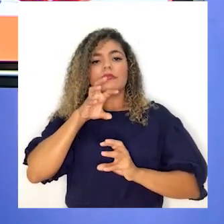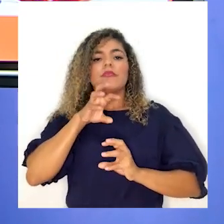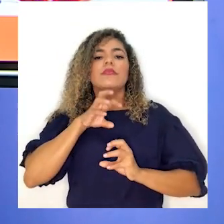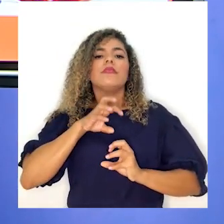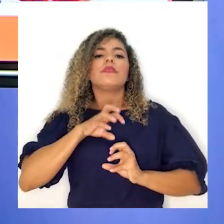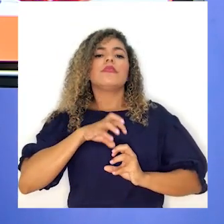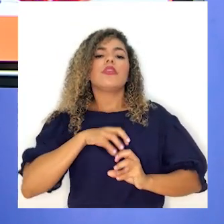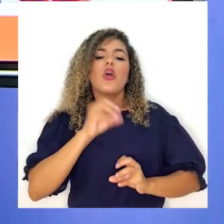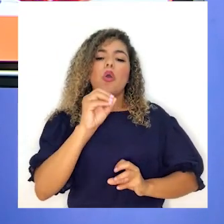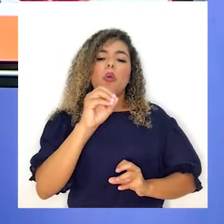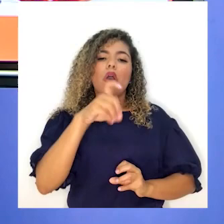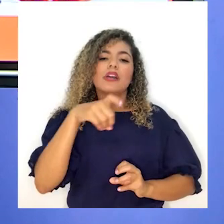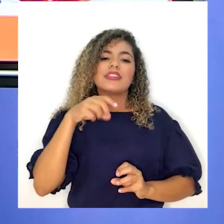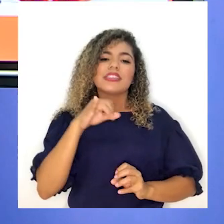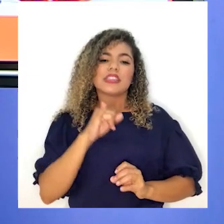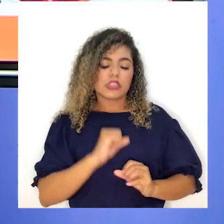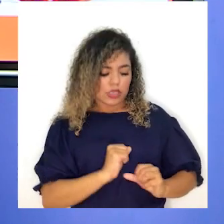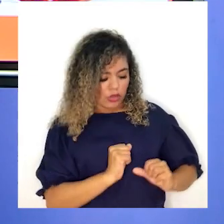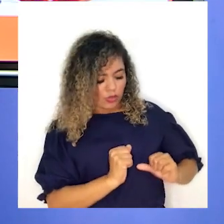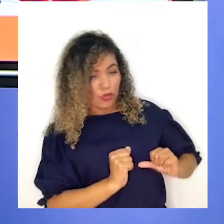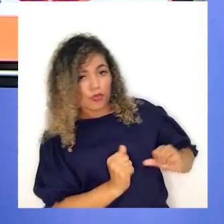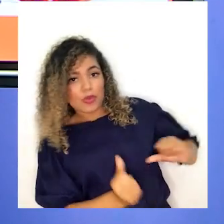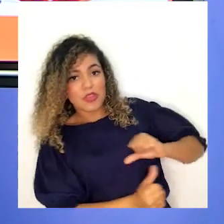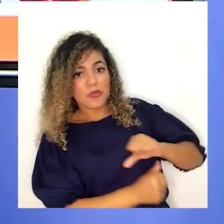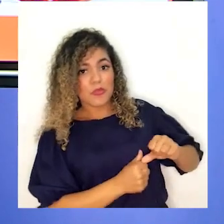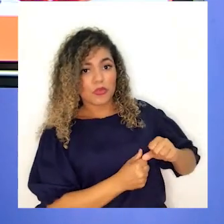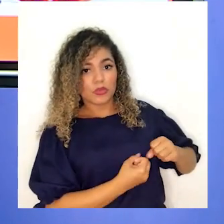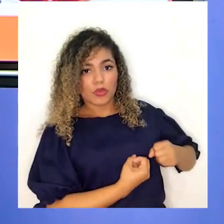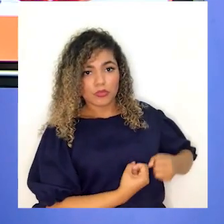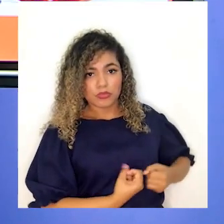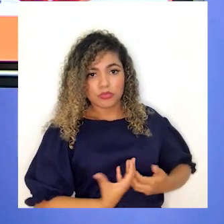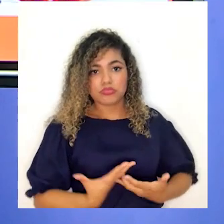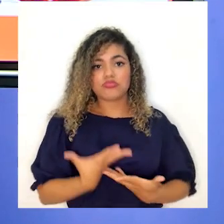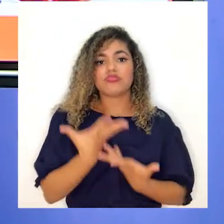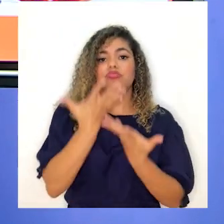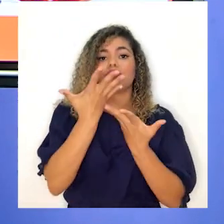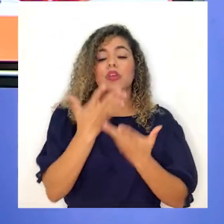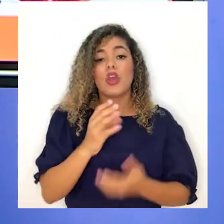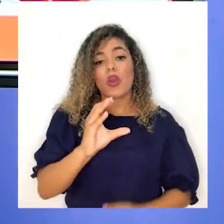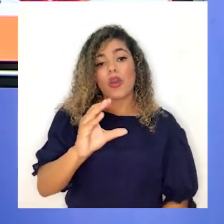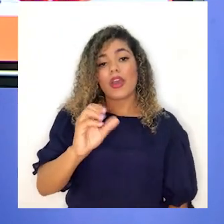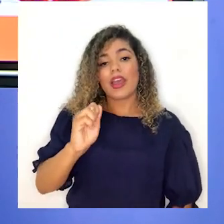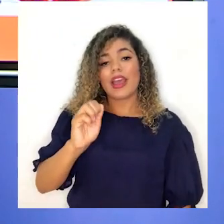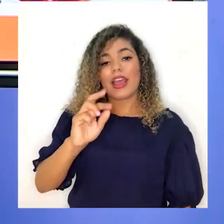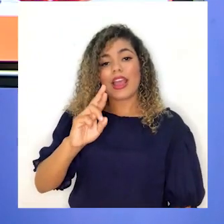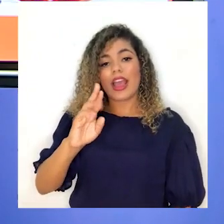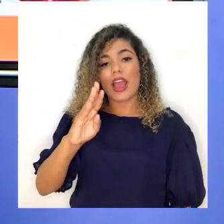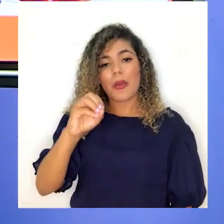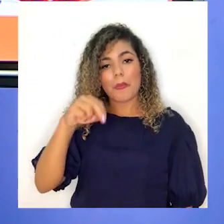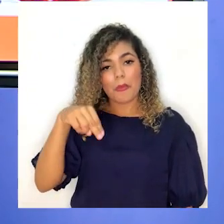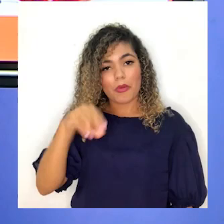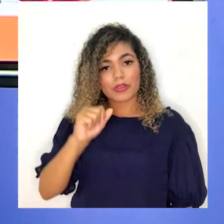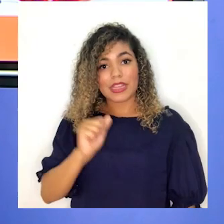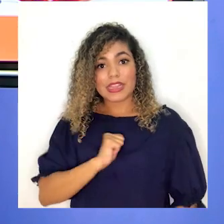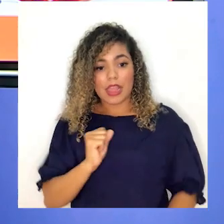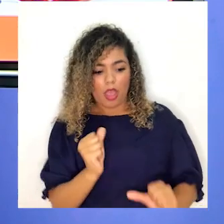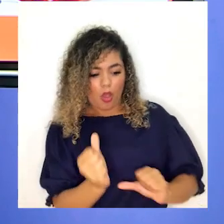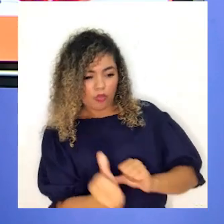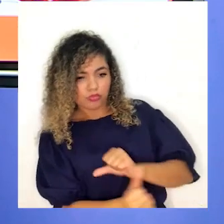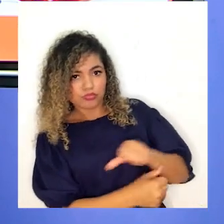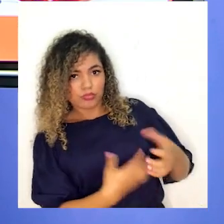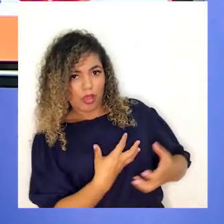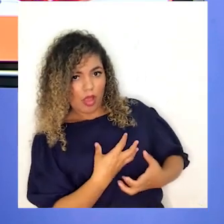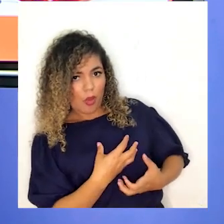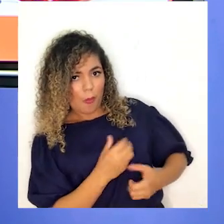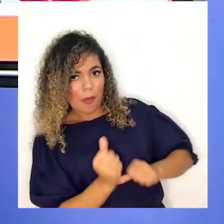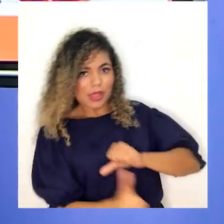oxigênio e jogar fora o gás carbônico. Assim, há uma troca nos alvéolos